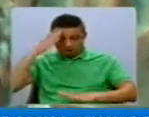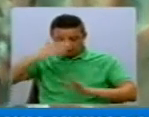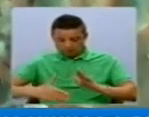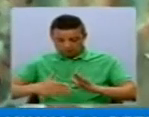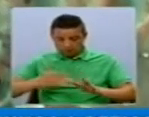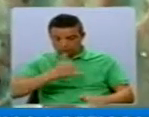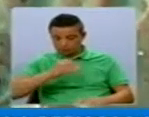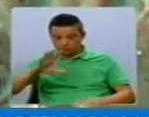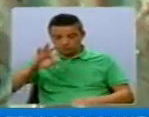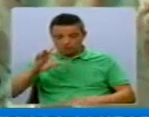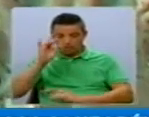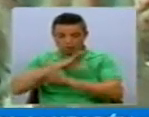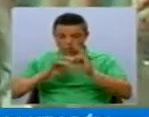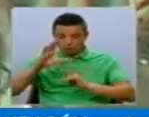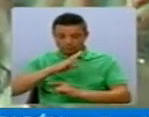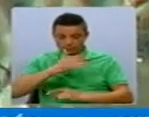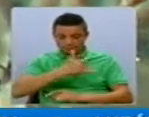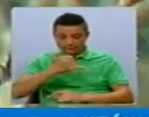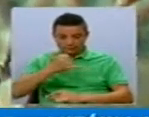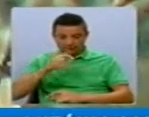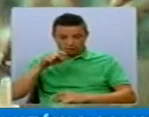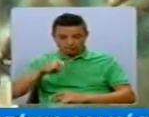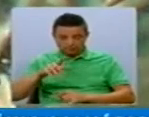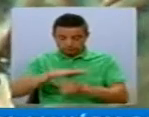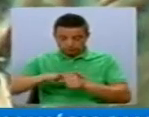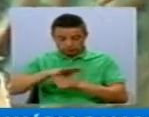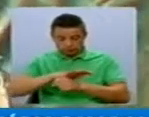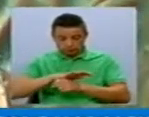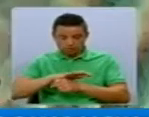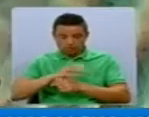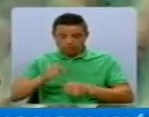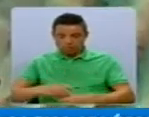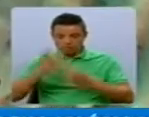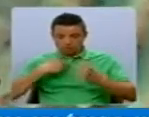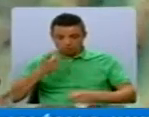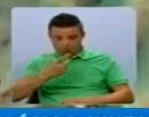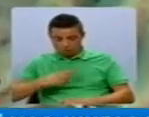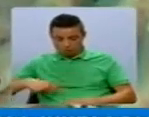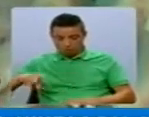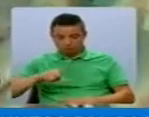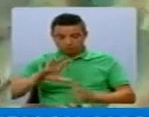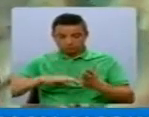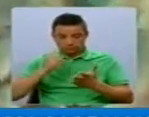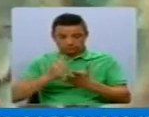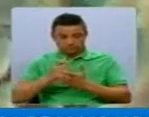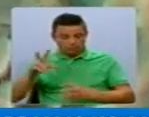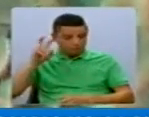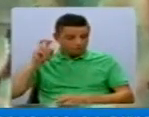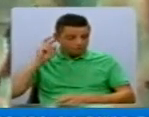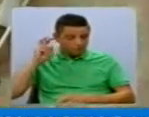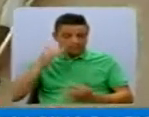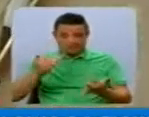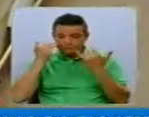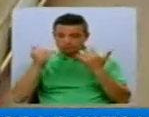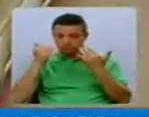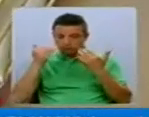2014. Na União Europeia estamos a falar de cerca de 25 mil casos e frequentemente nós, enfim, estamos sempre habituados a ouvir este tipo de notícias.